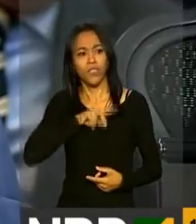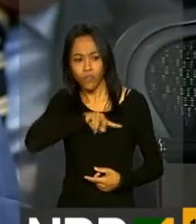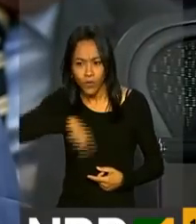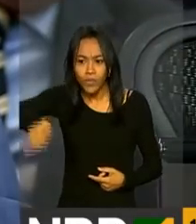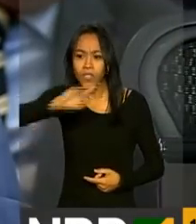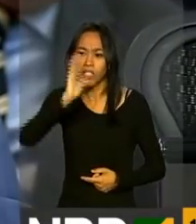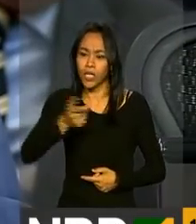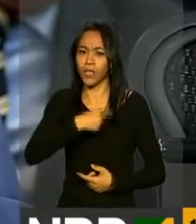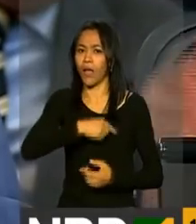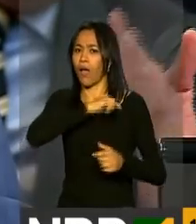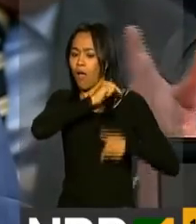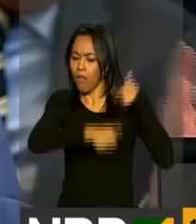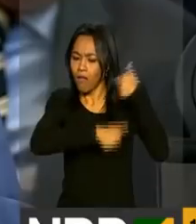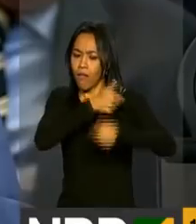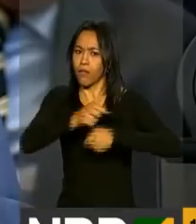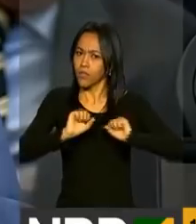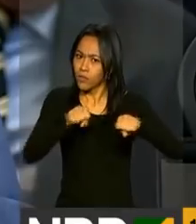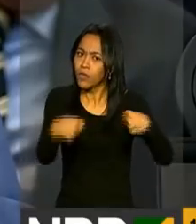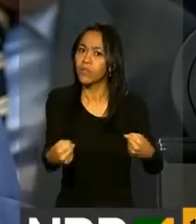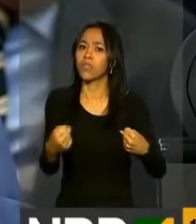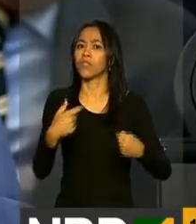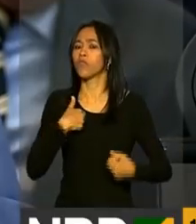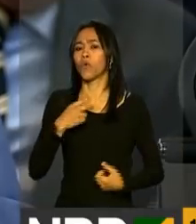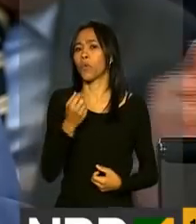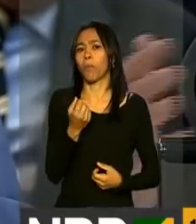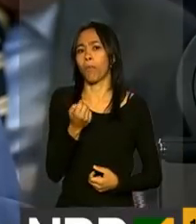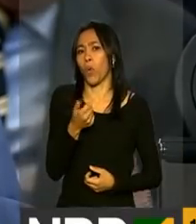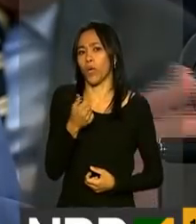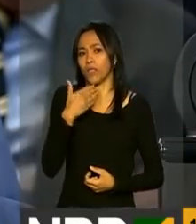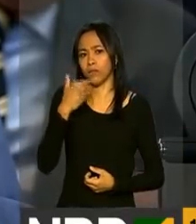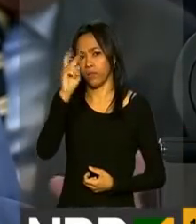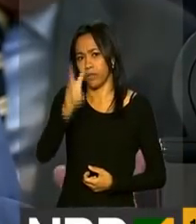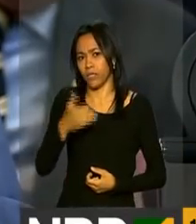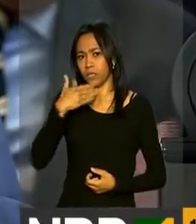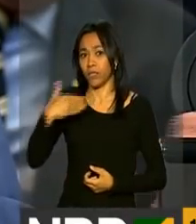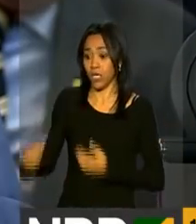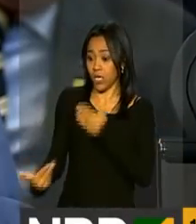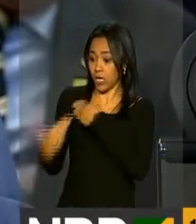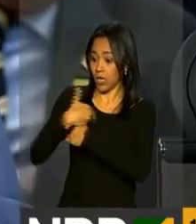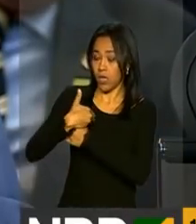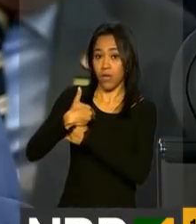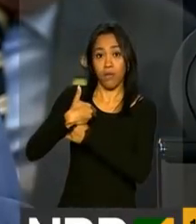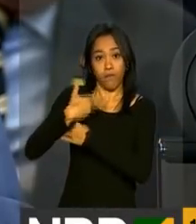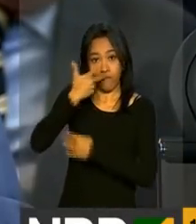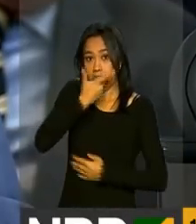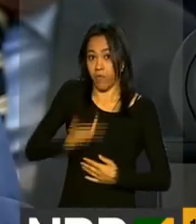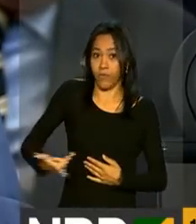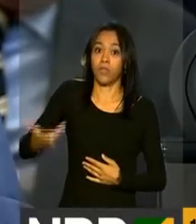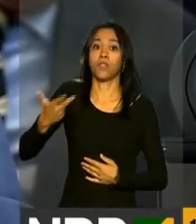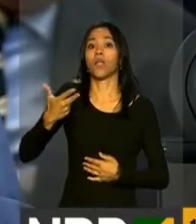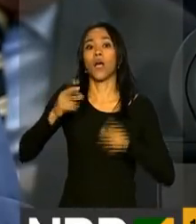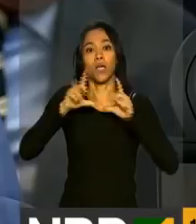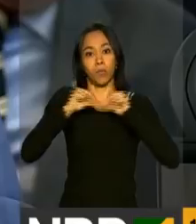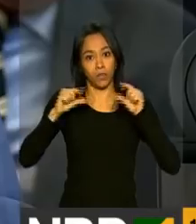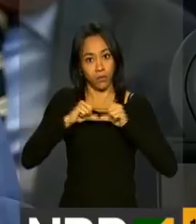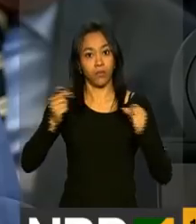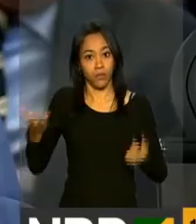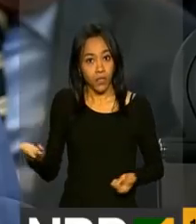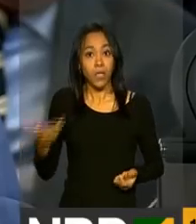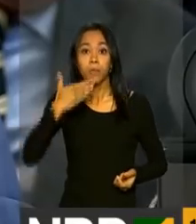isso não foram poucas as vezes que eu recebi autoridades do setor privado lá no meu gabinete